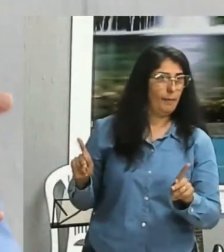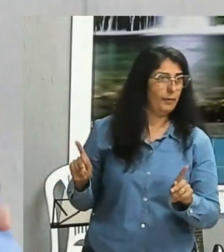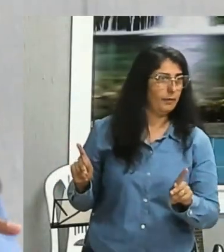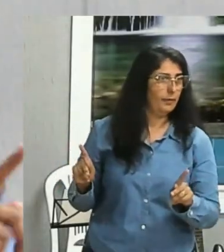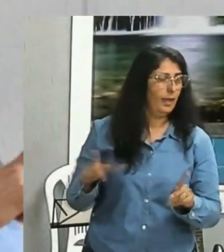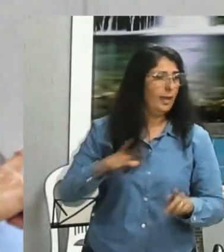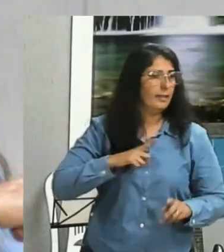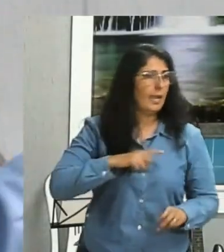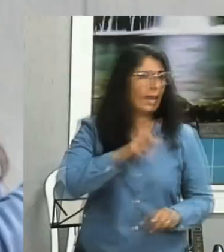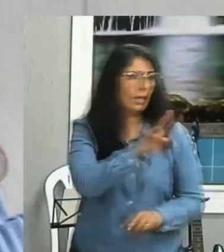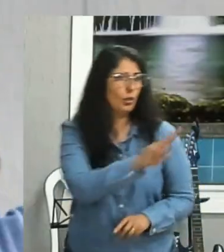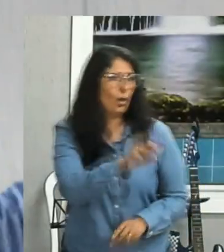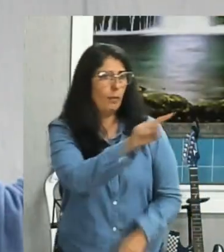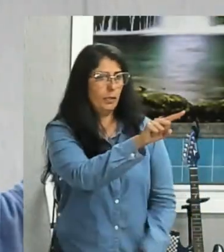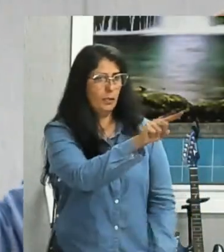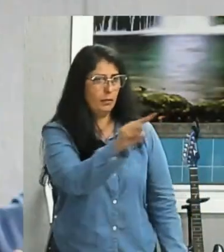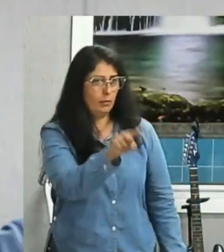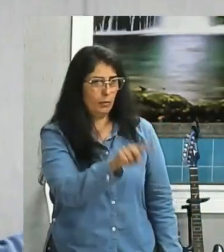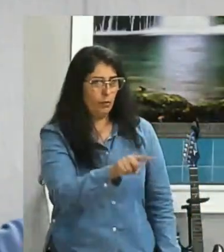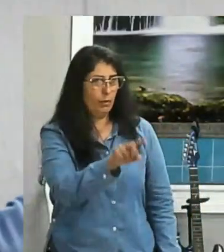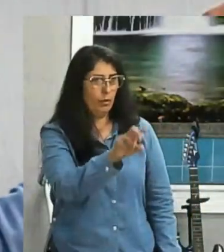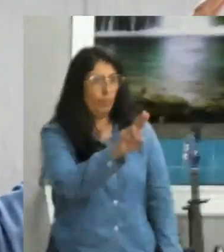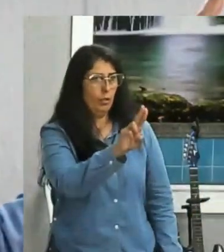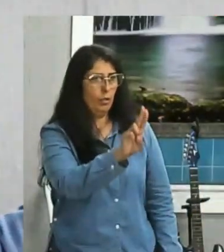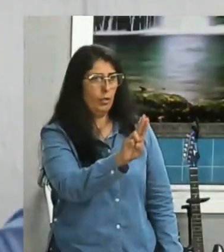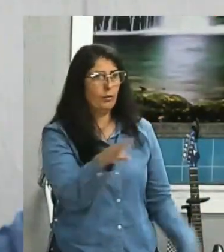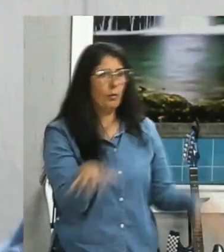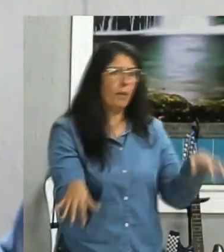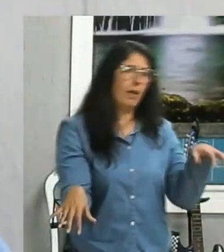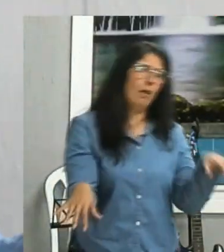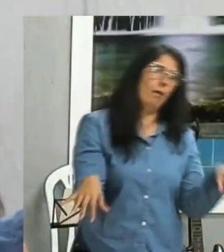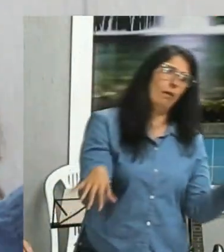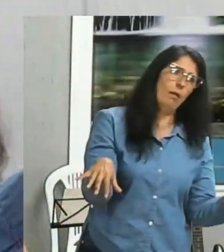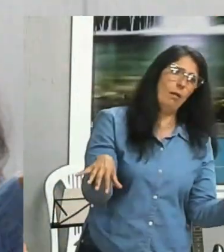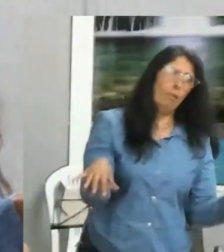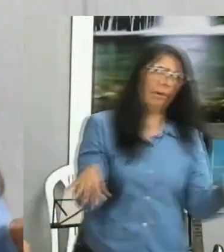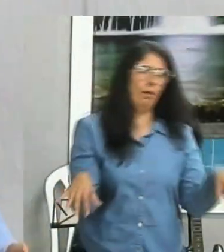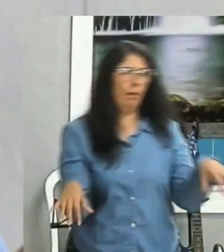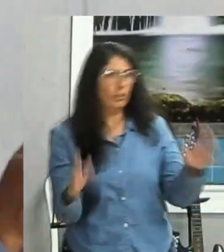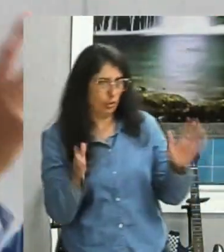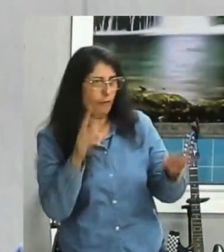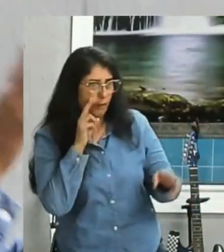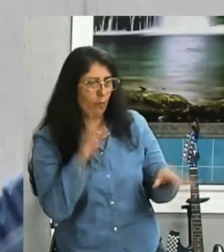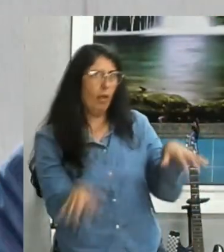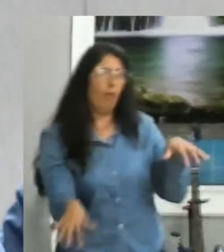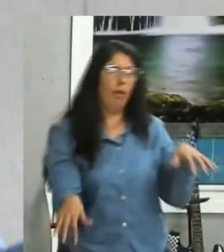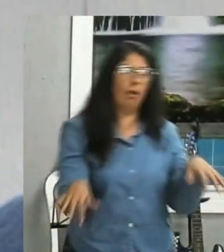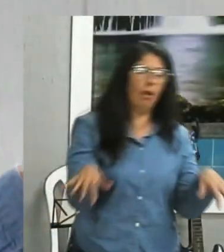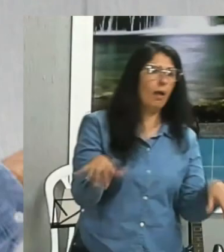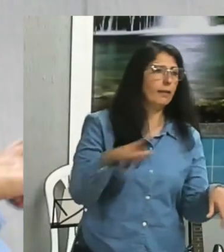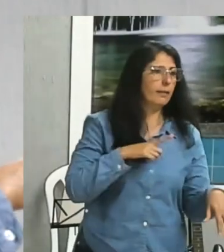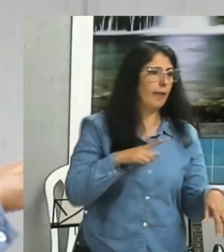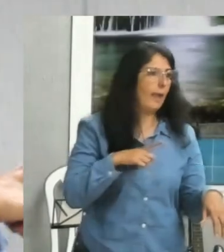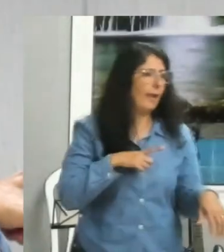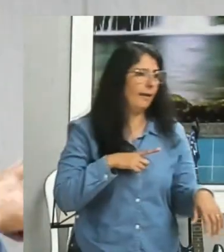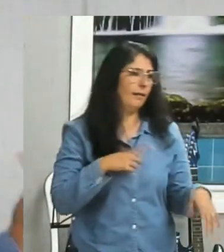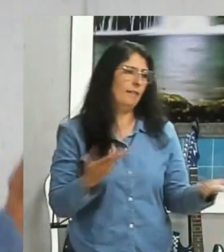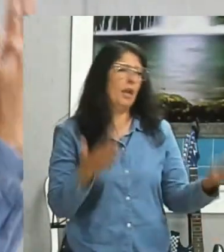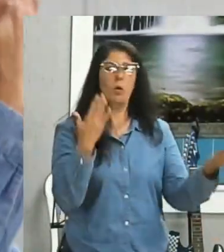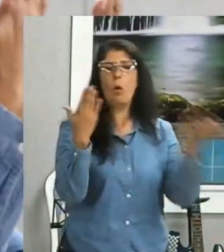zumbi, não sei se alguém já viu. Eu não vi. Só vi o título, aí você vê, é um